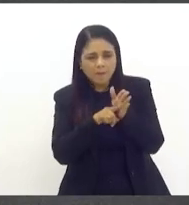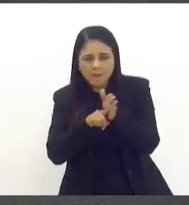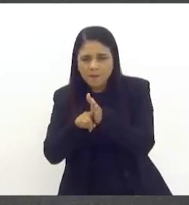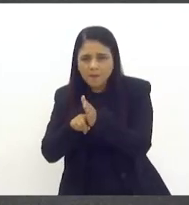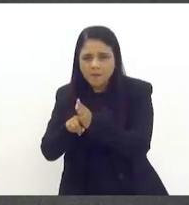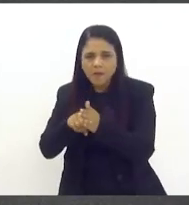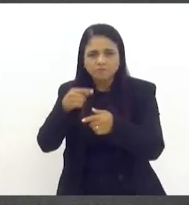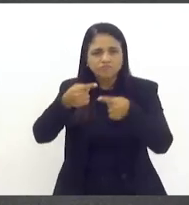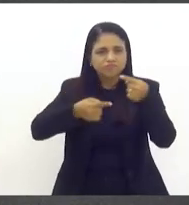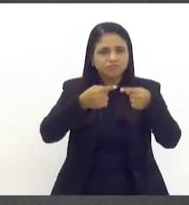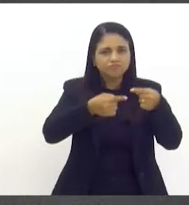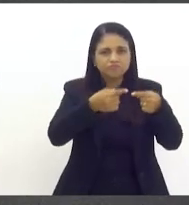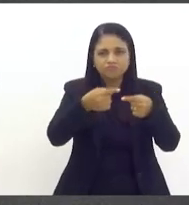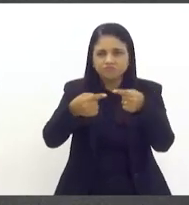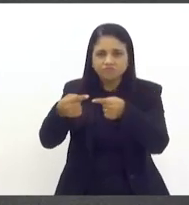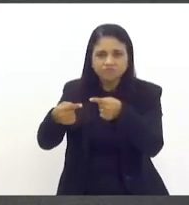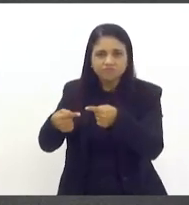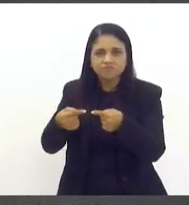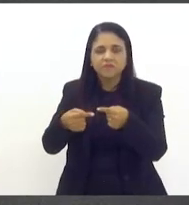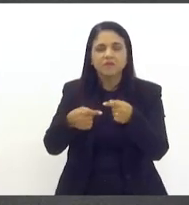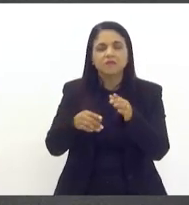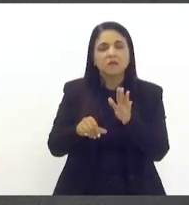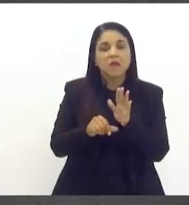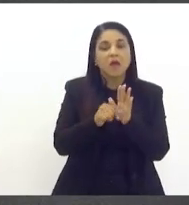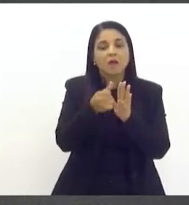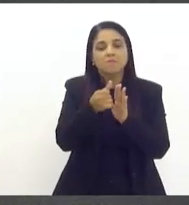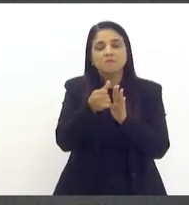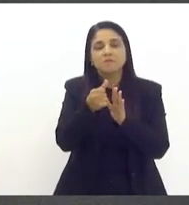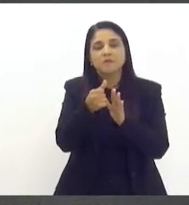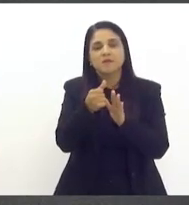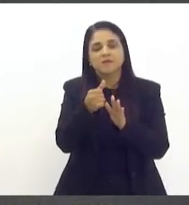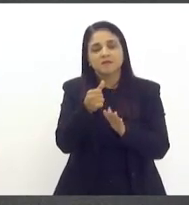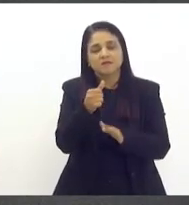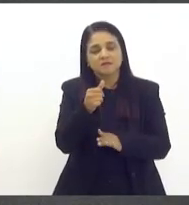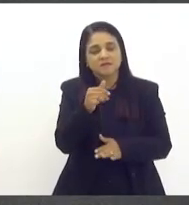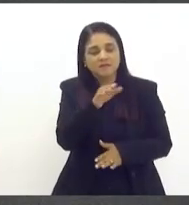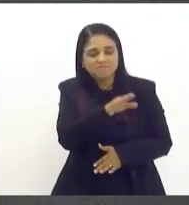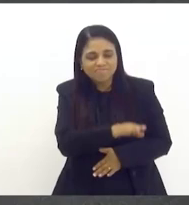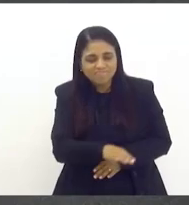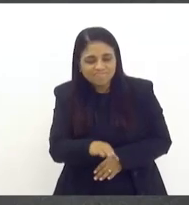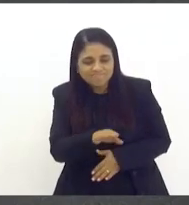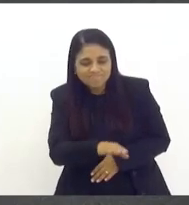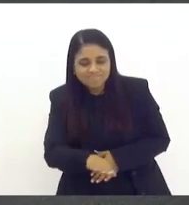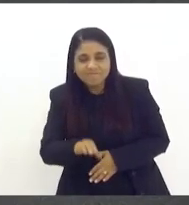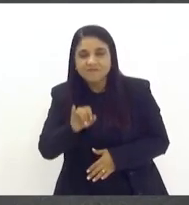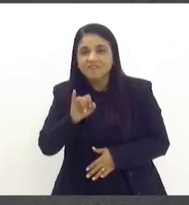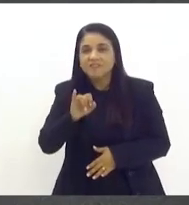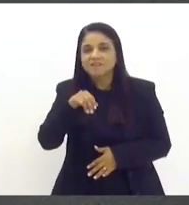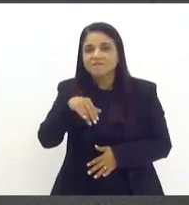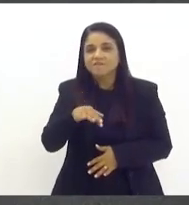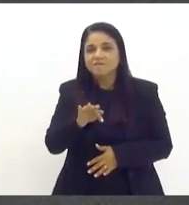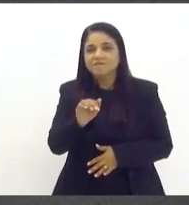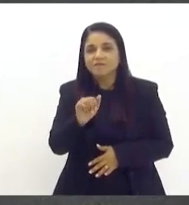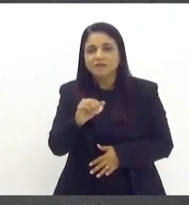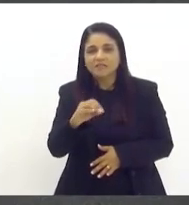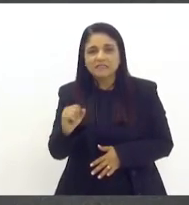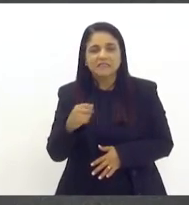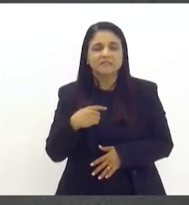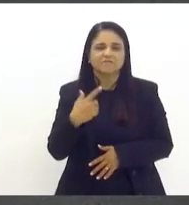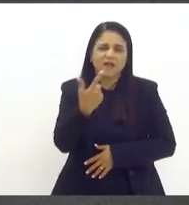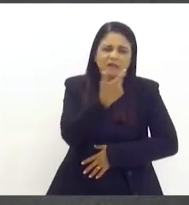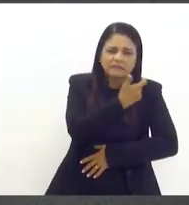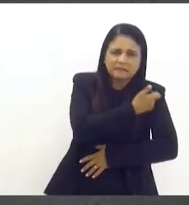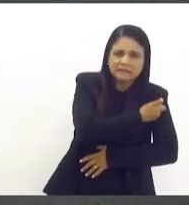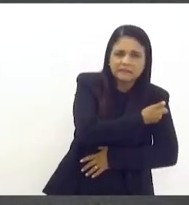situações sobre a primeira infância na área da saúde questão de vacinas